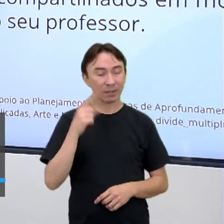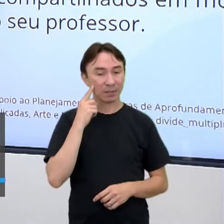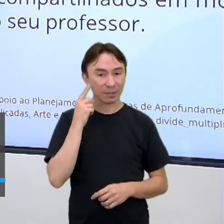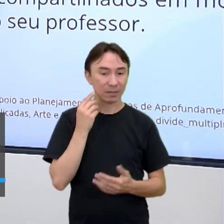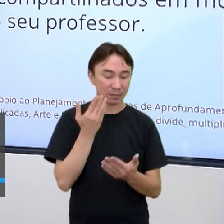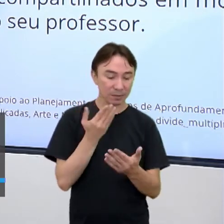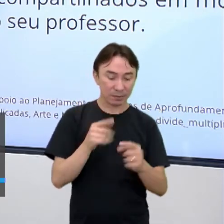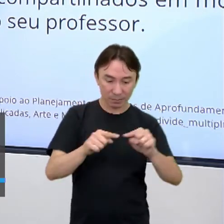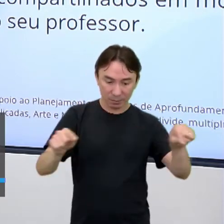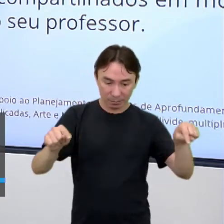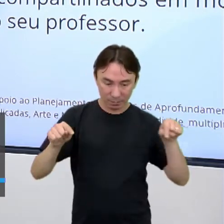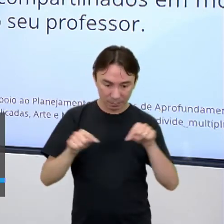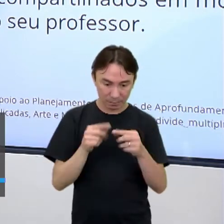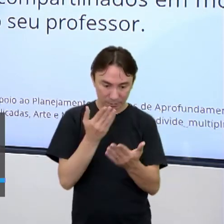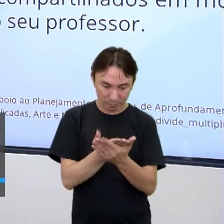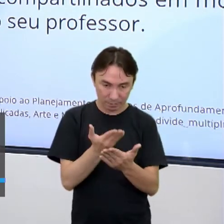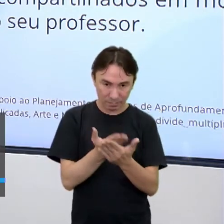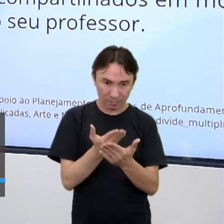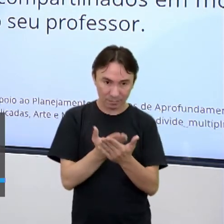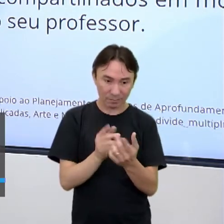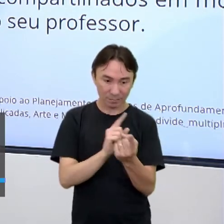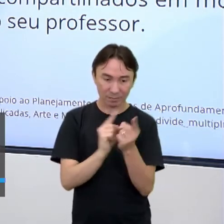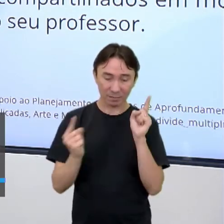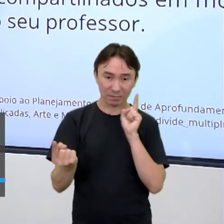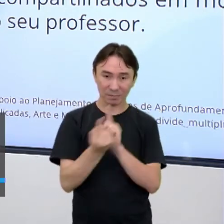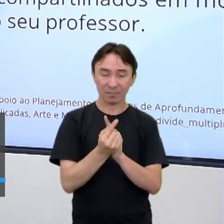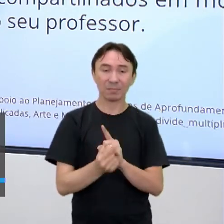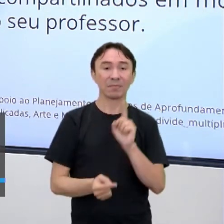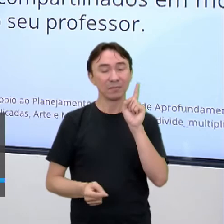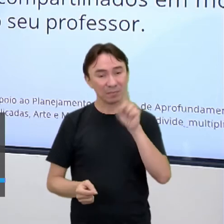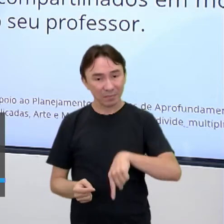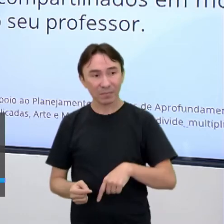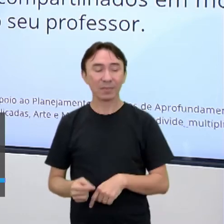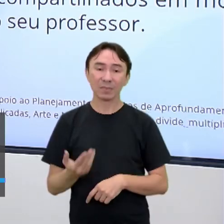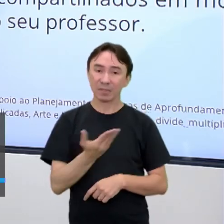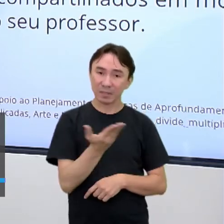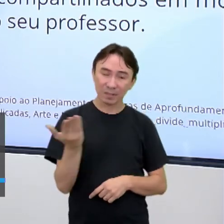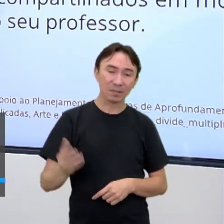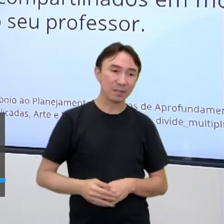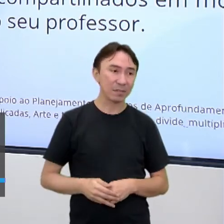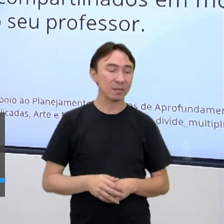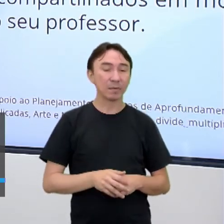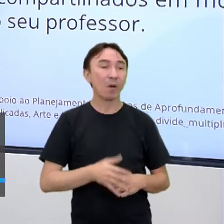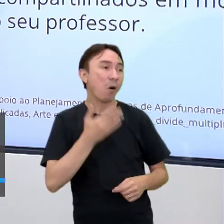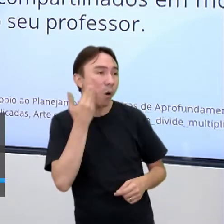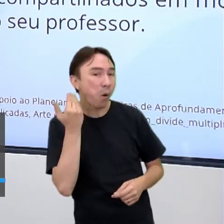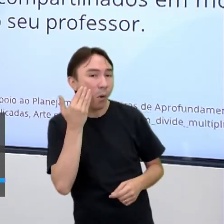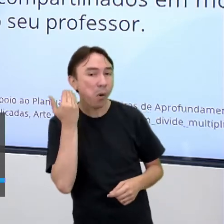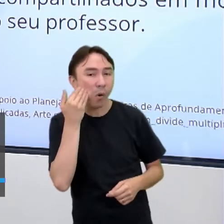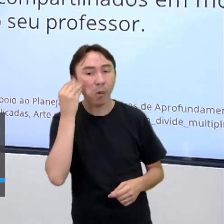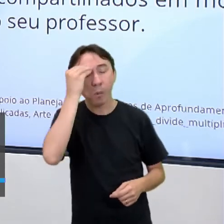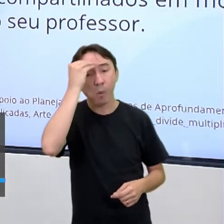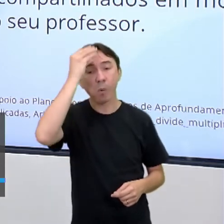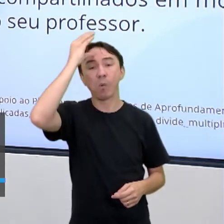né? É o conhecimento vindo, né, buscado de forma espontânea, não de forma imposta. Daí o fato de ser apenas